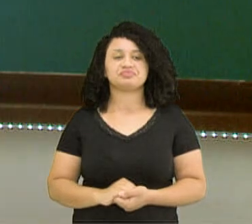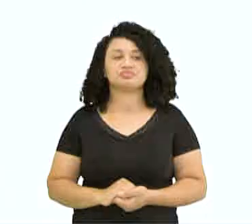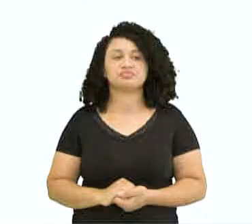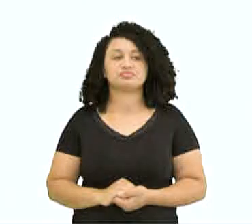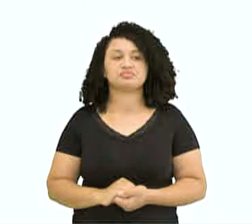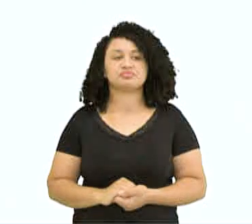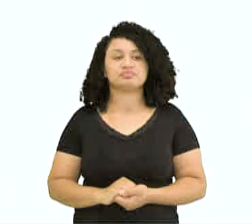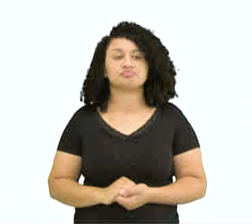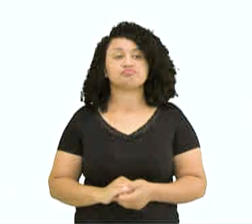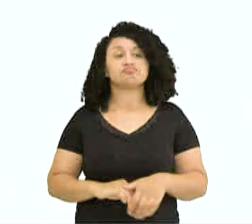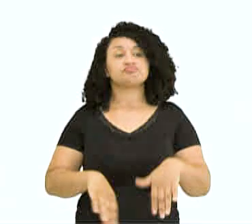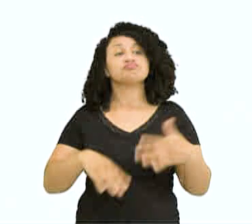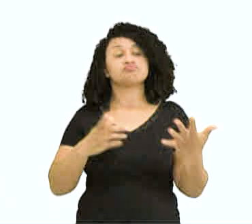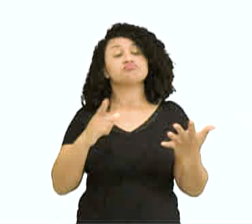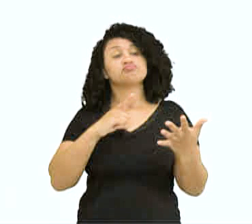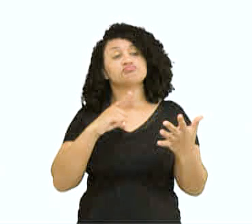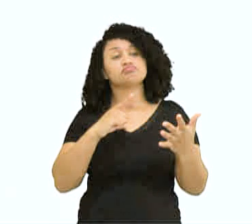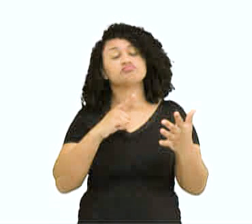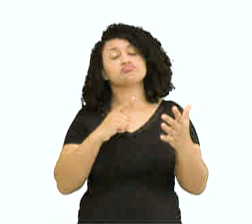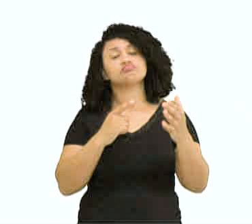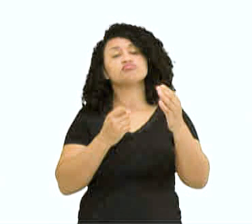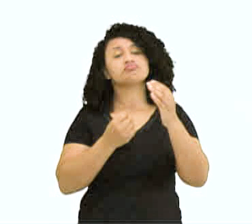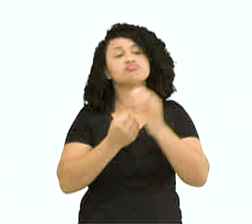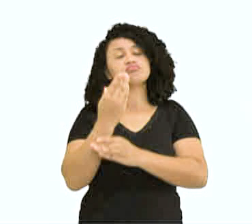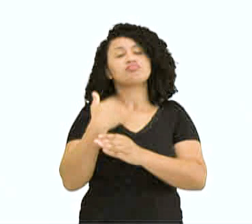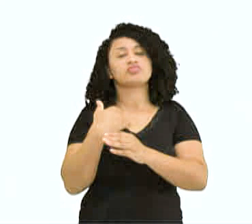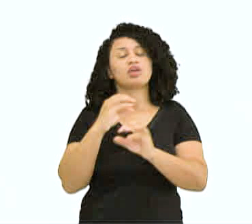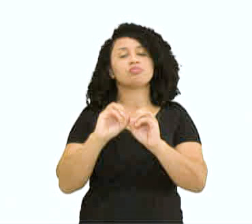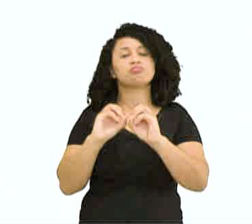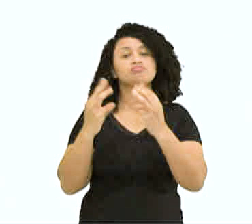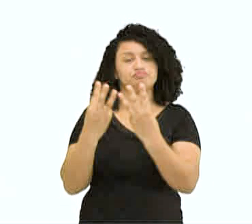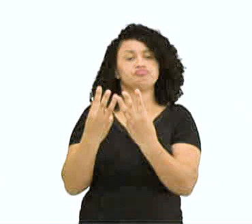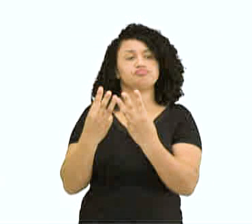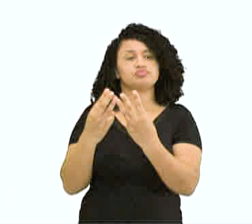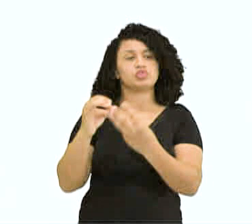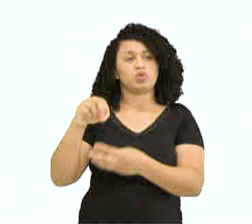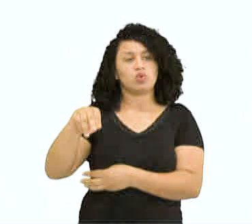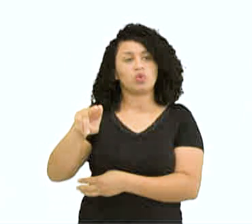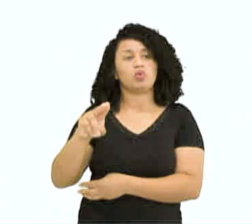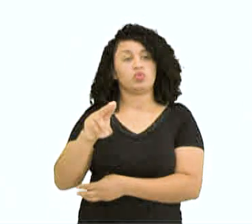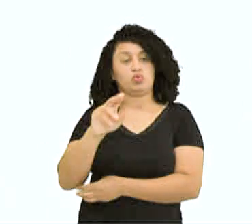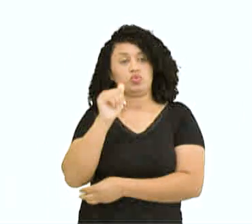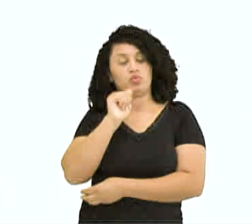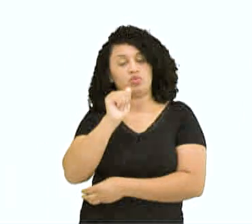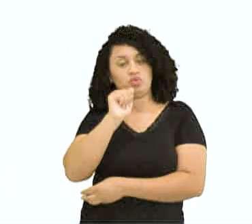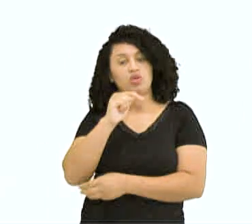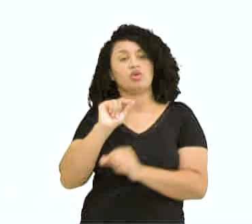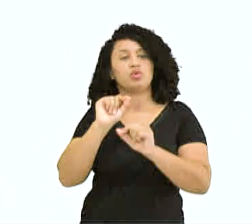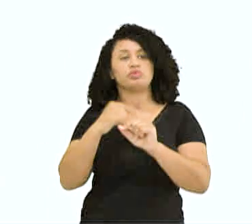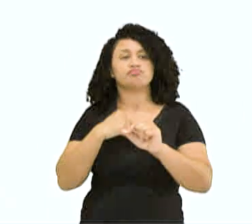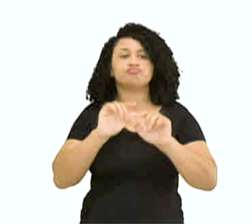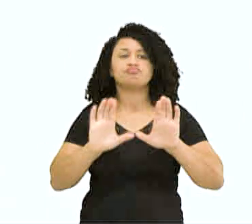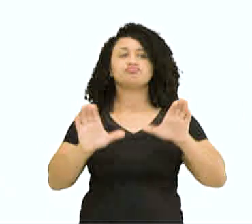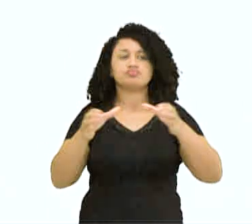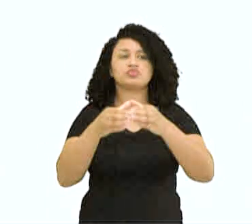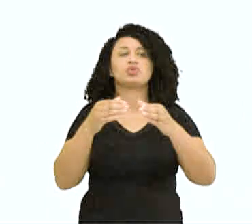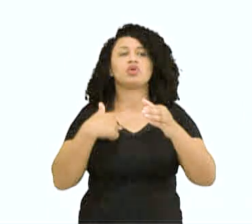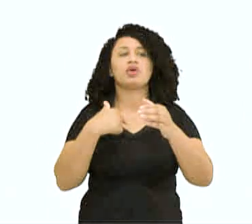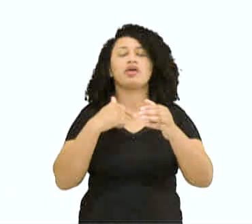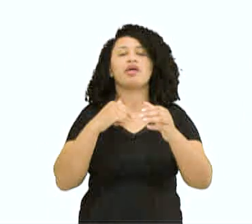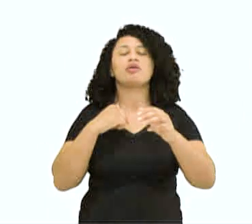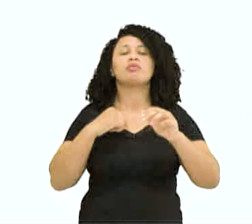ONU, Mulheres, a entidade das Nações Unidas para a Igualdade de Gênero e o Empoderamento das Mulheres,